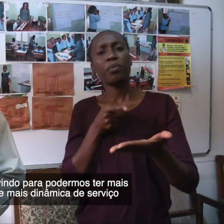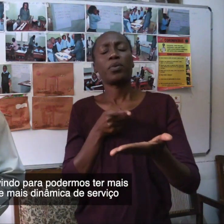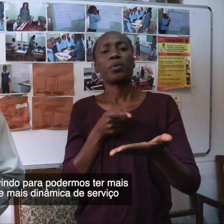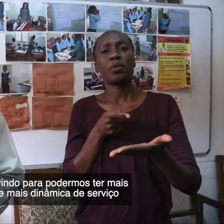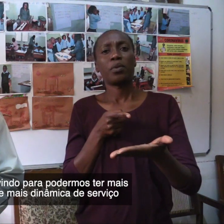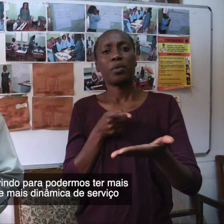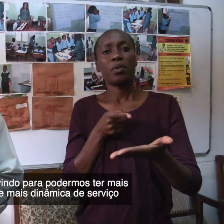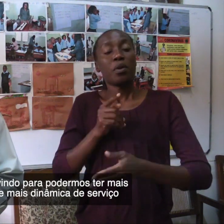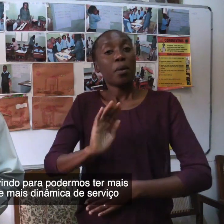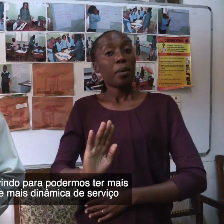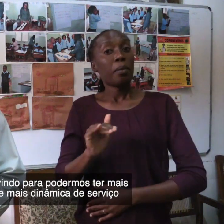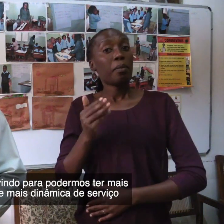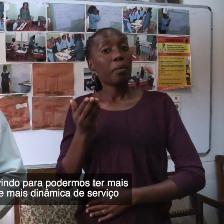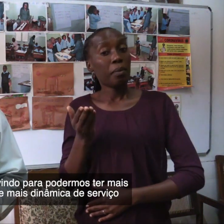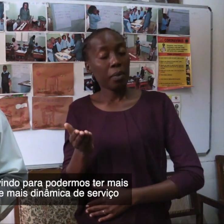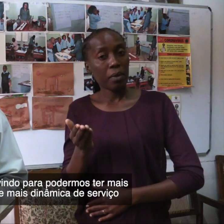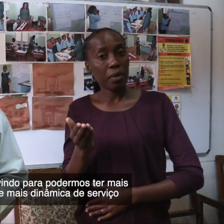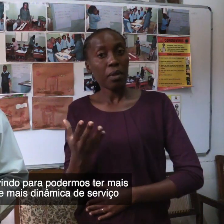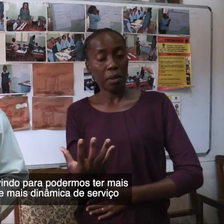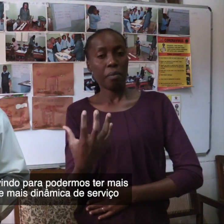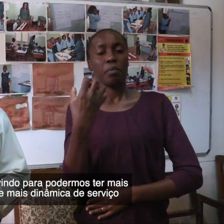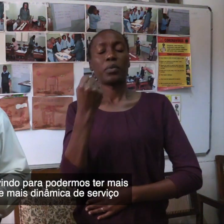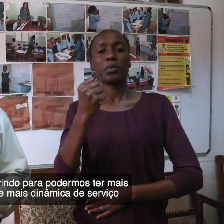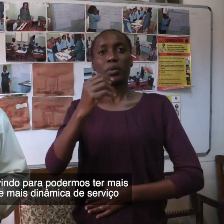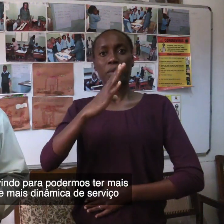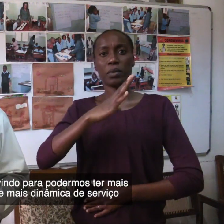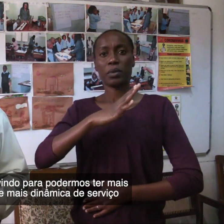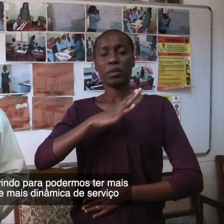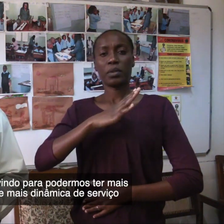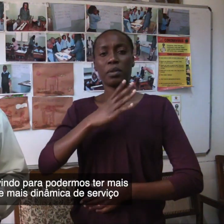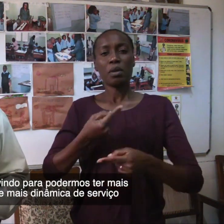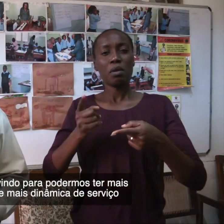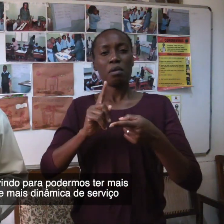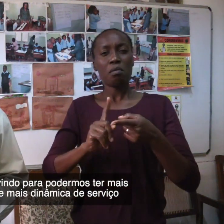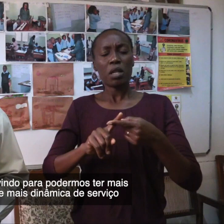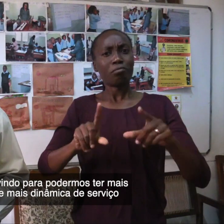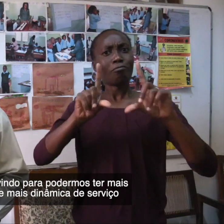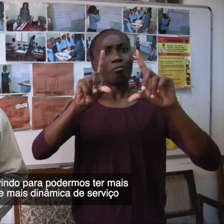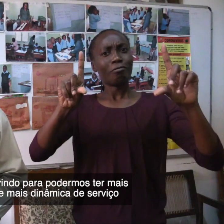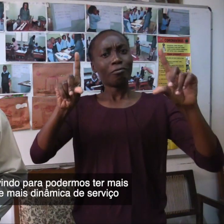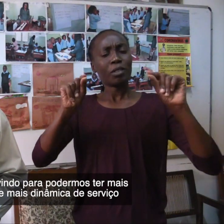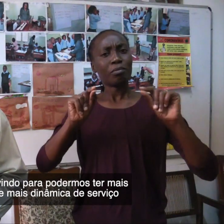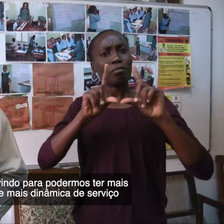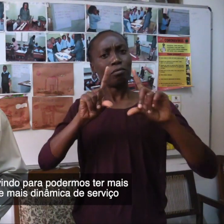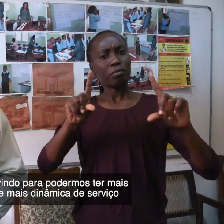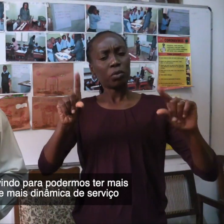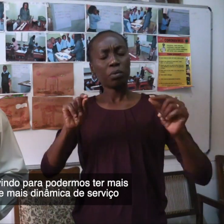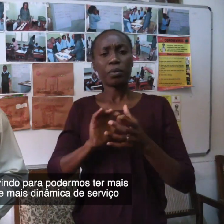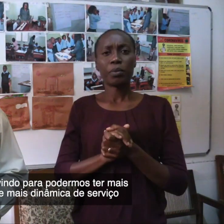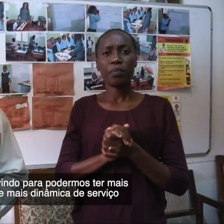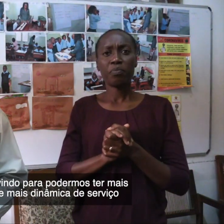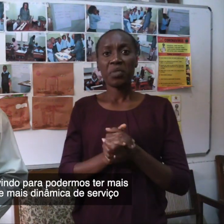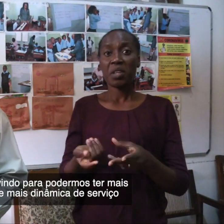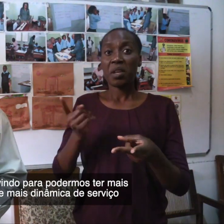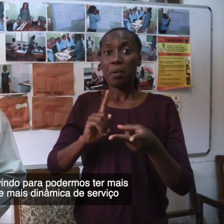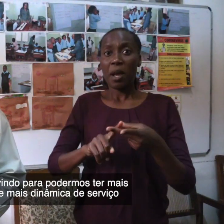para podermos termos mais abordagens e termos mais